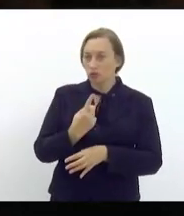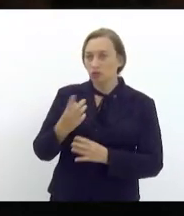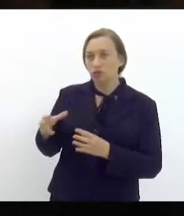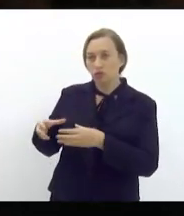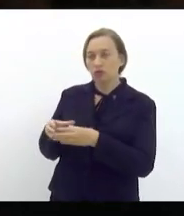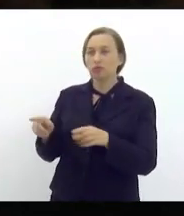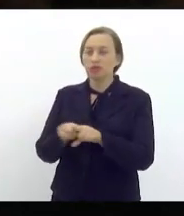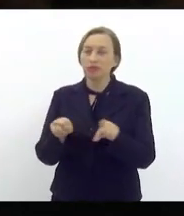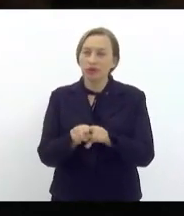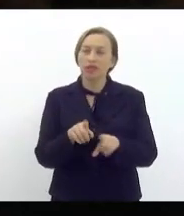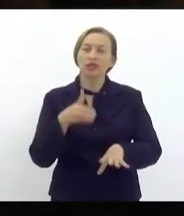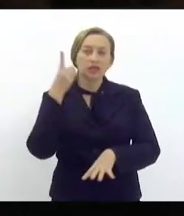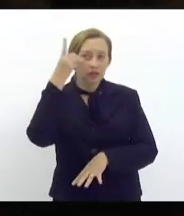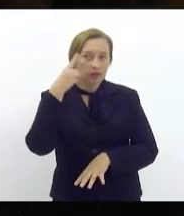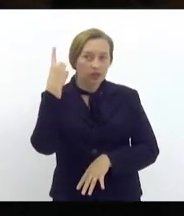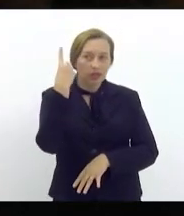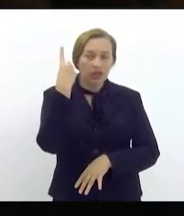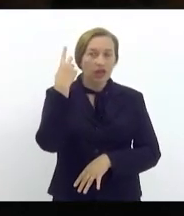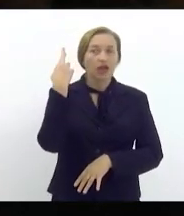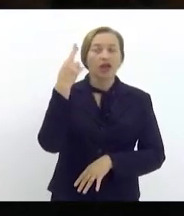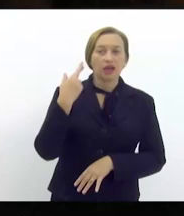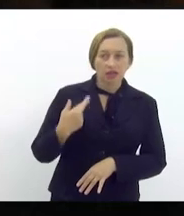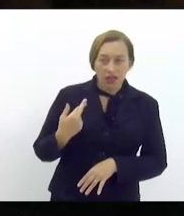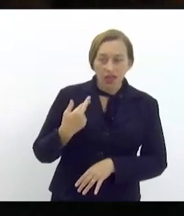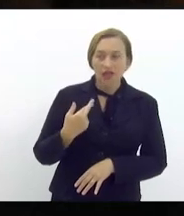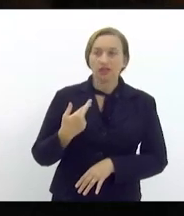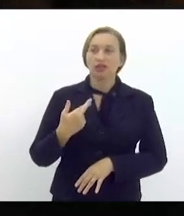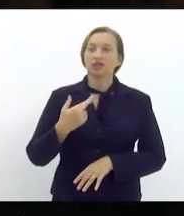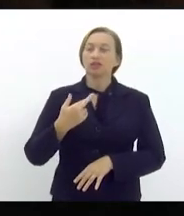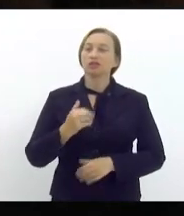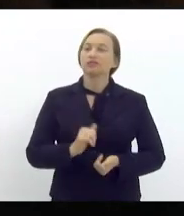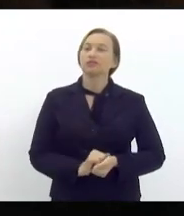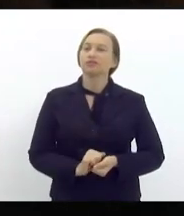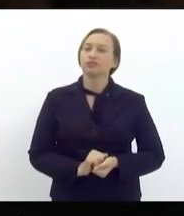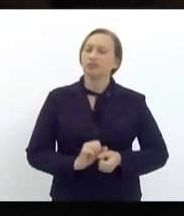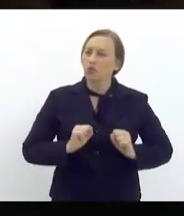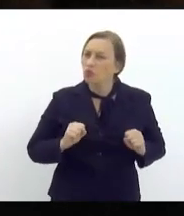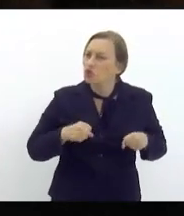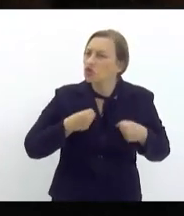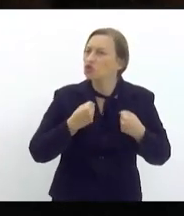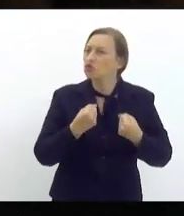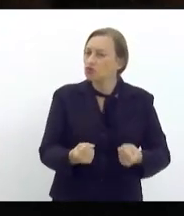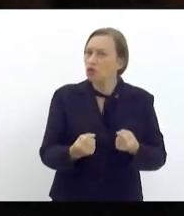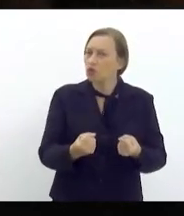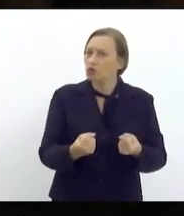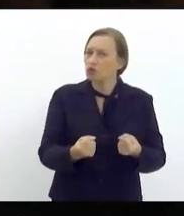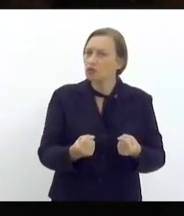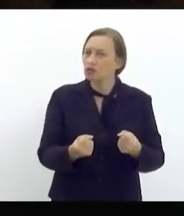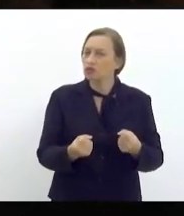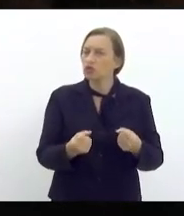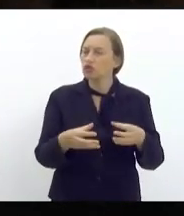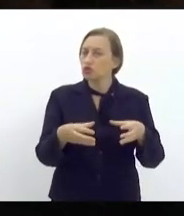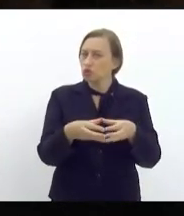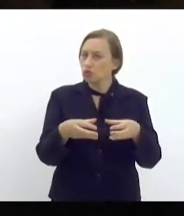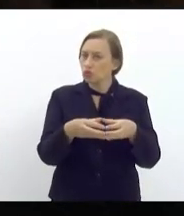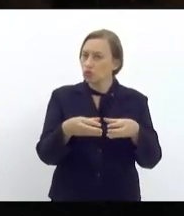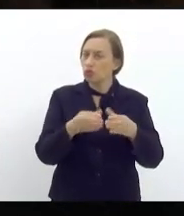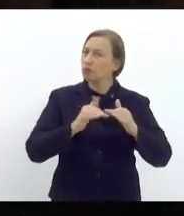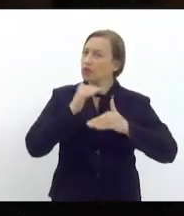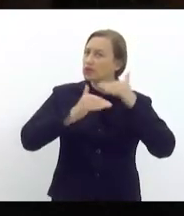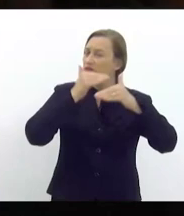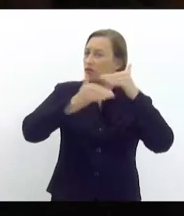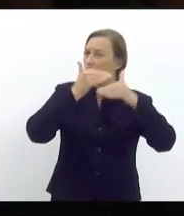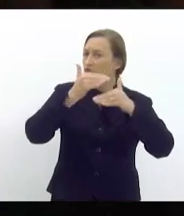Renata Souza à frente também ali da comissão sabemos que é um esforço hercúleo de desenvolver e